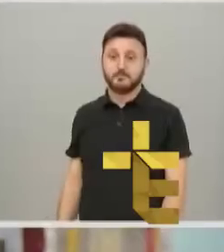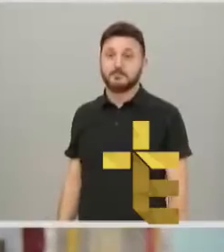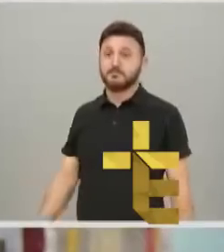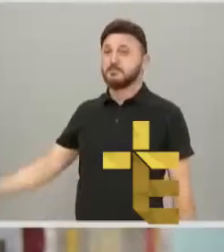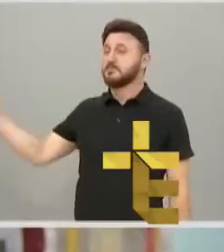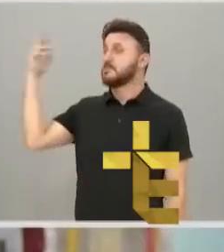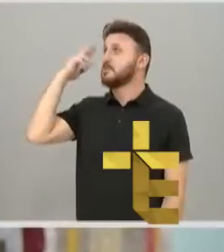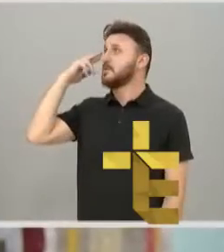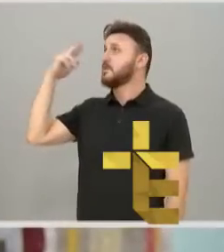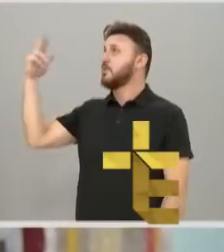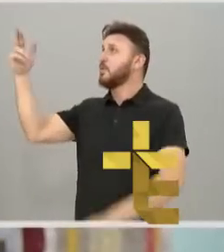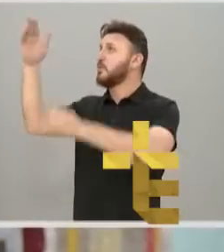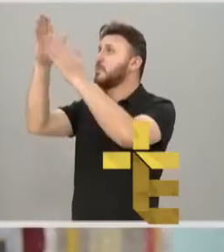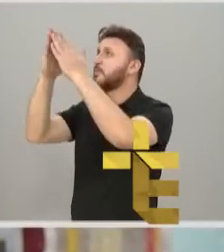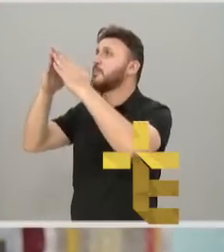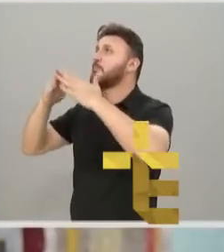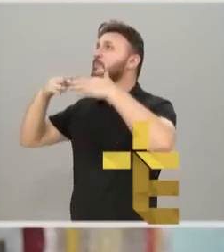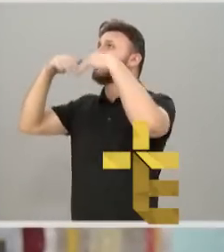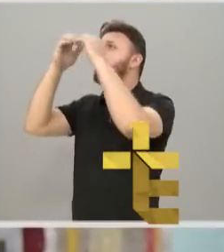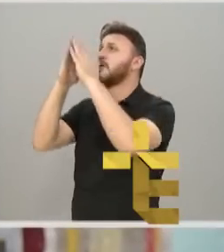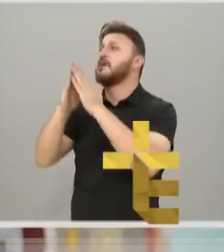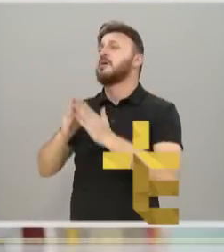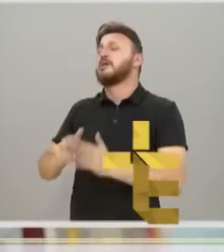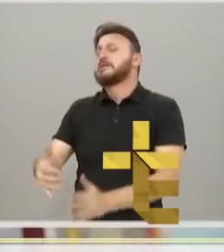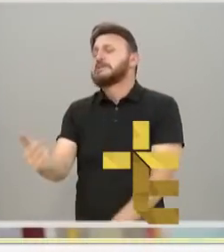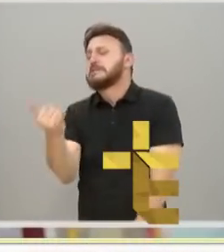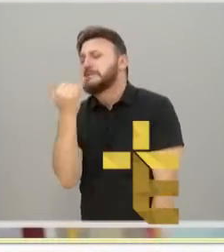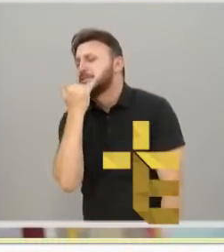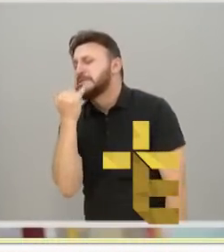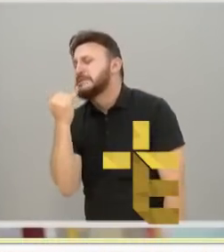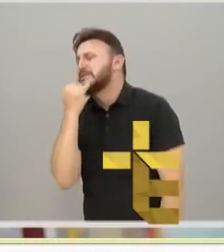Tende piedade, ó meu Deus,